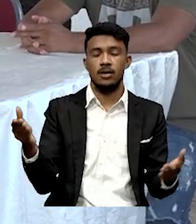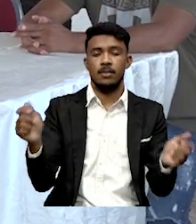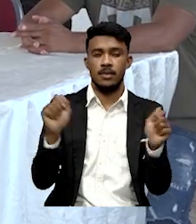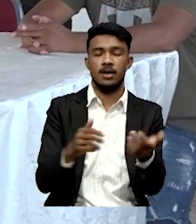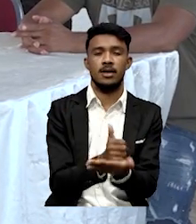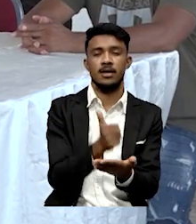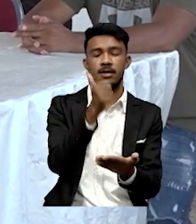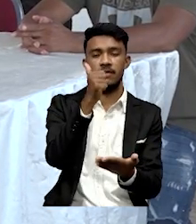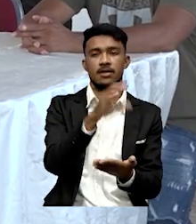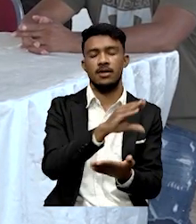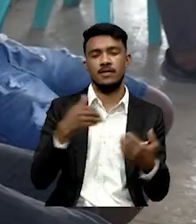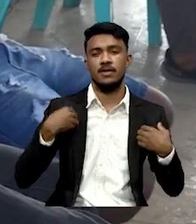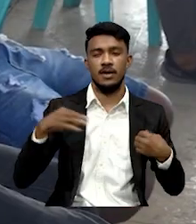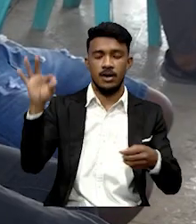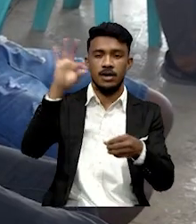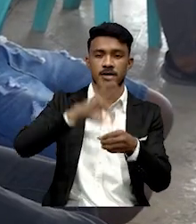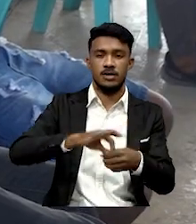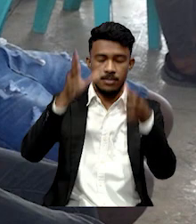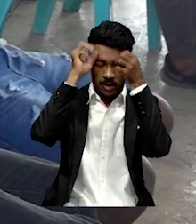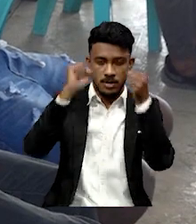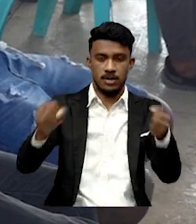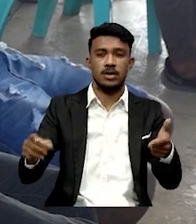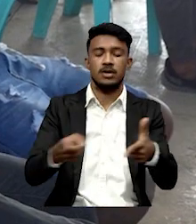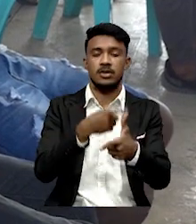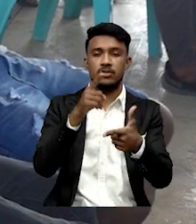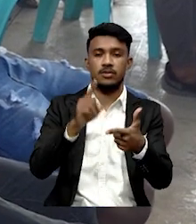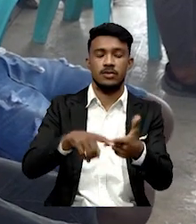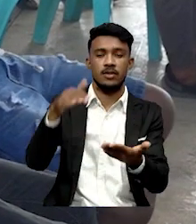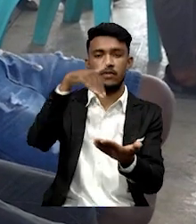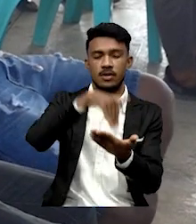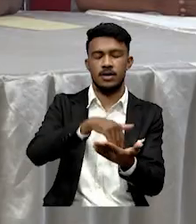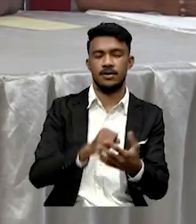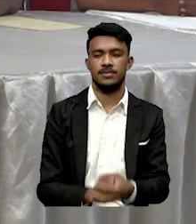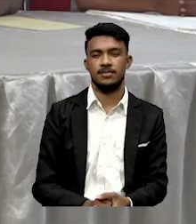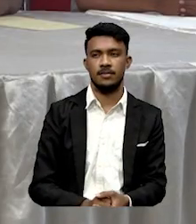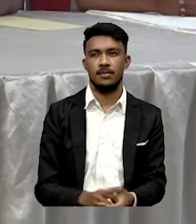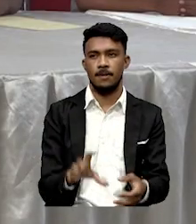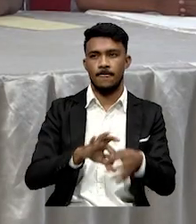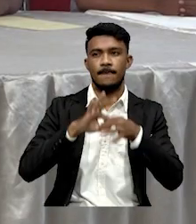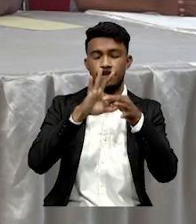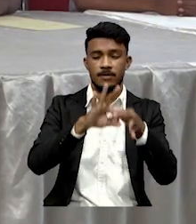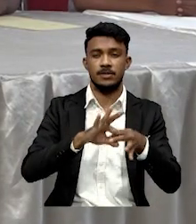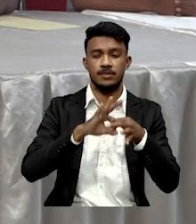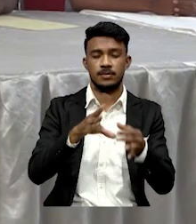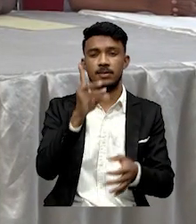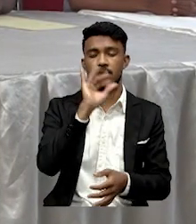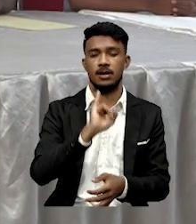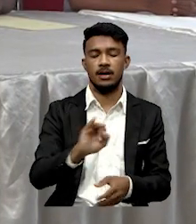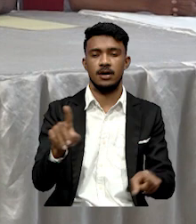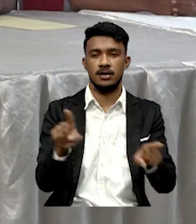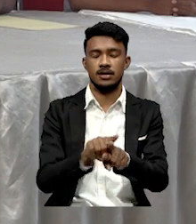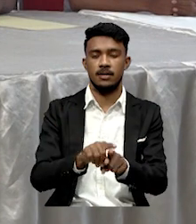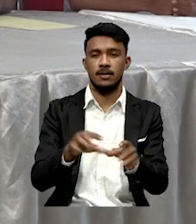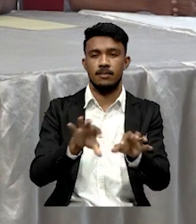reta vitória e a eleição presidencial segunda volta. Né? Equipa surpresa dele, no dar equipa da